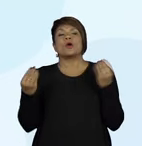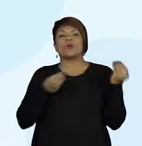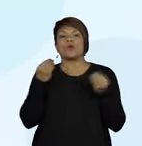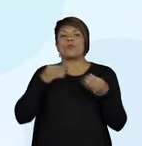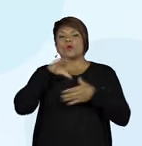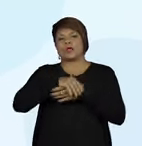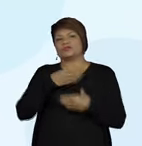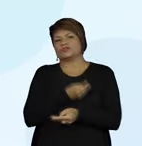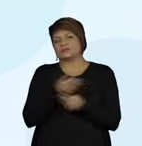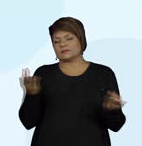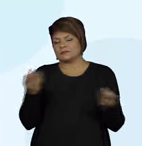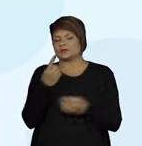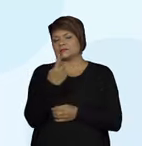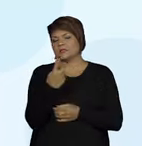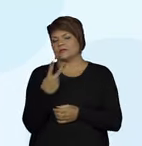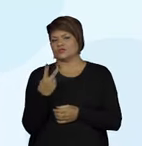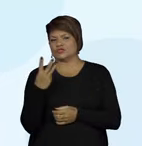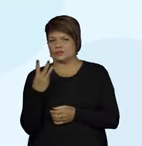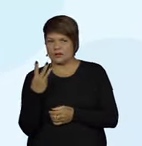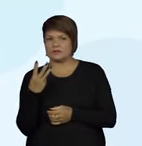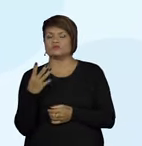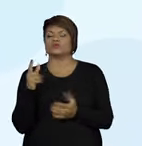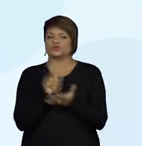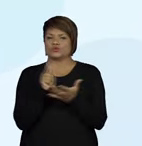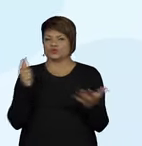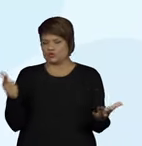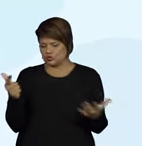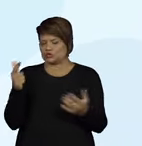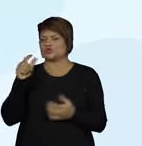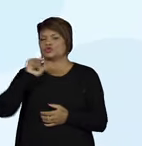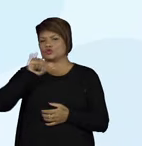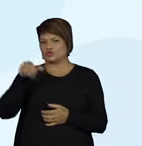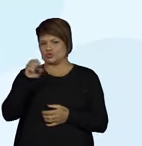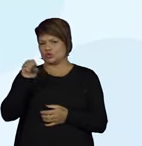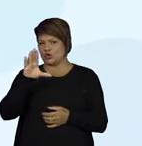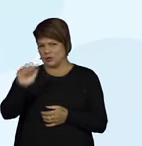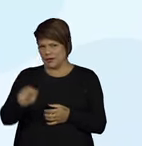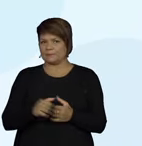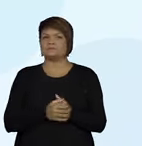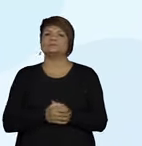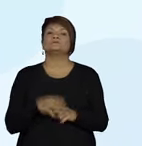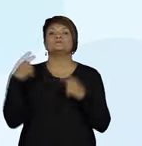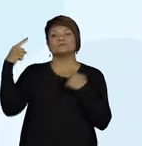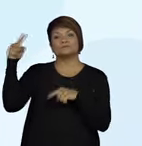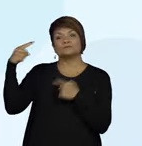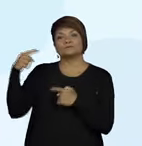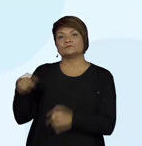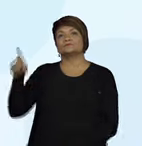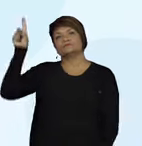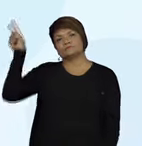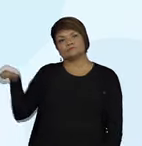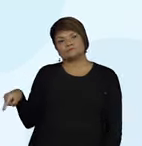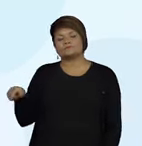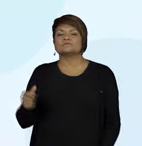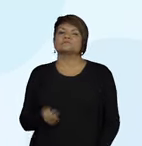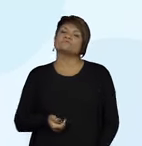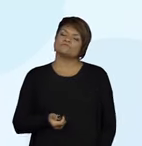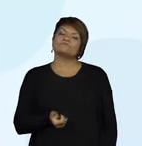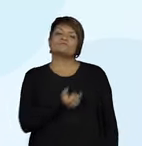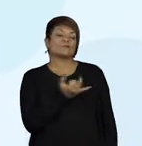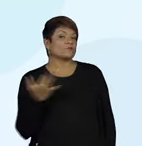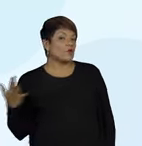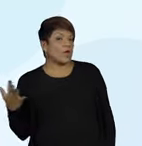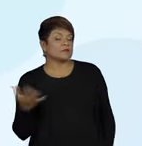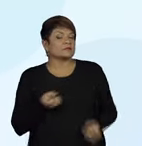edição 123 do Joca. Professora Joyce, esse trechinho trouxe várias pistas para